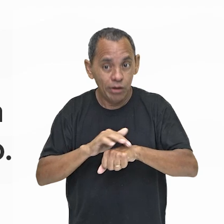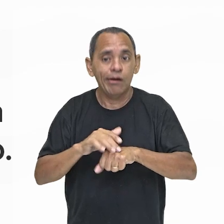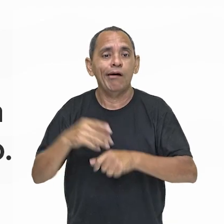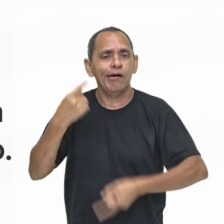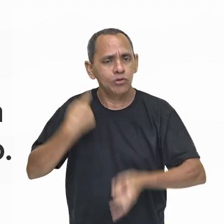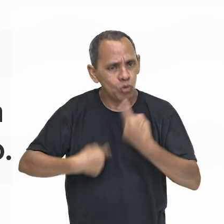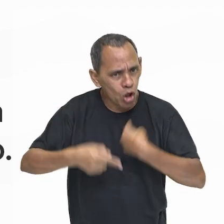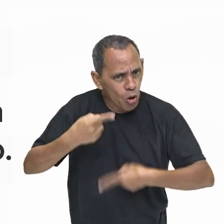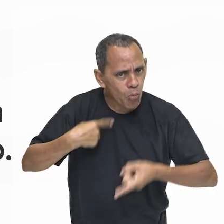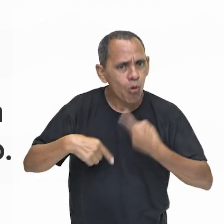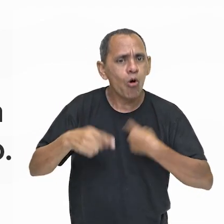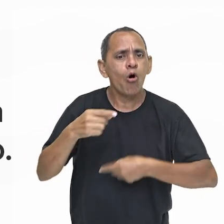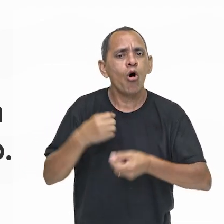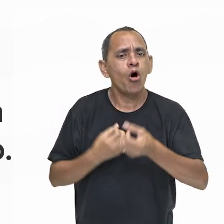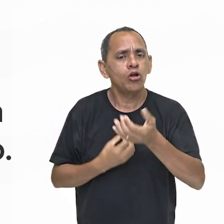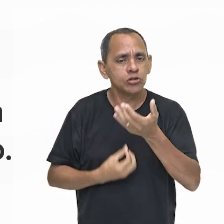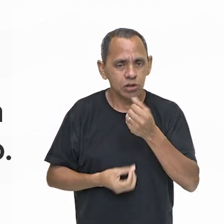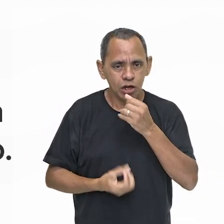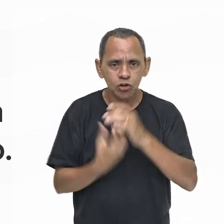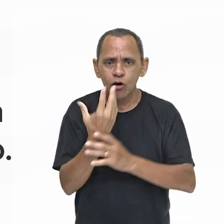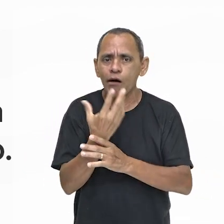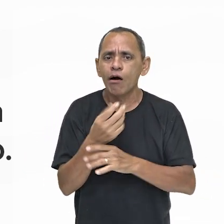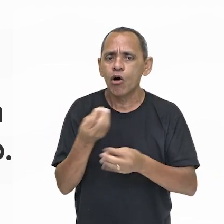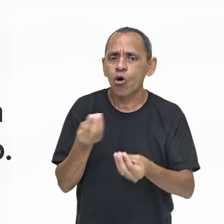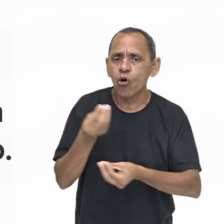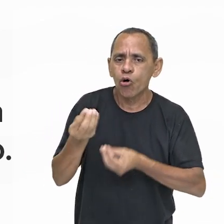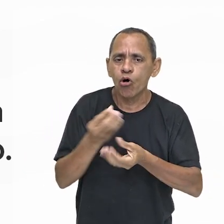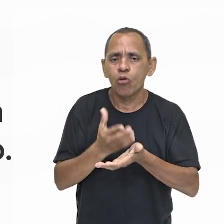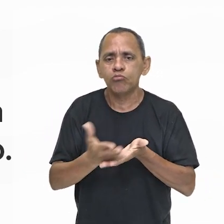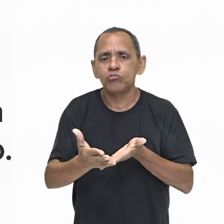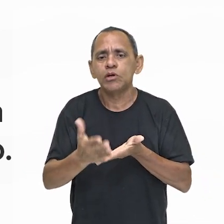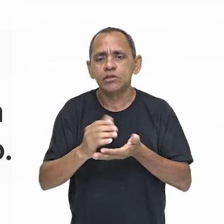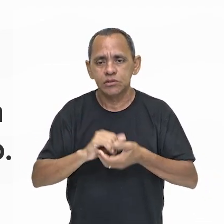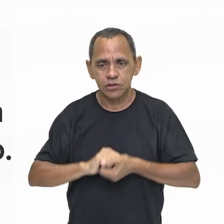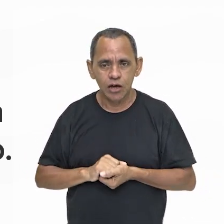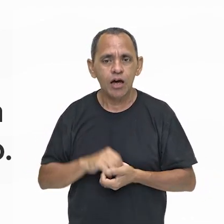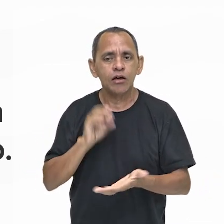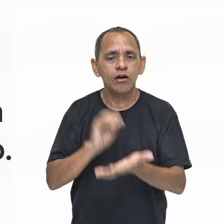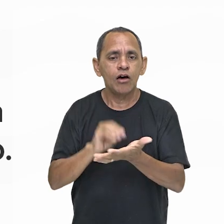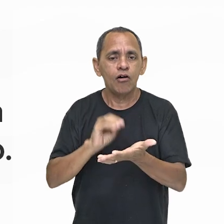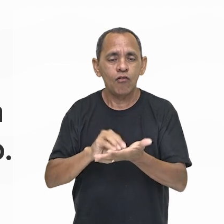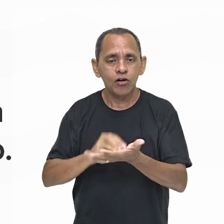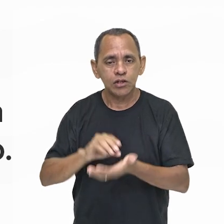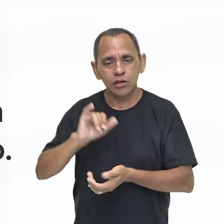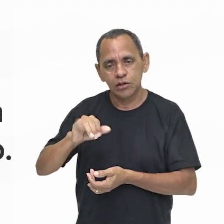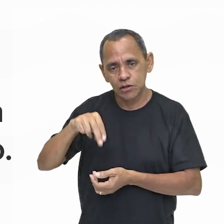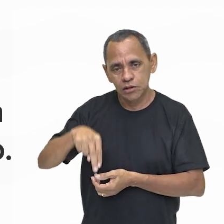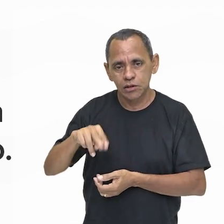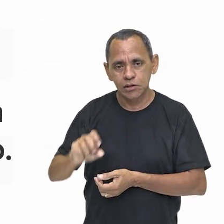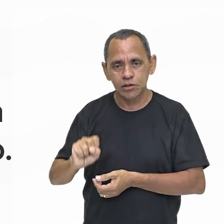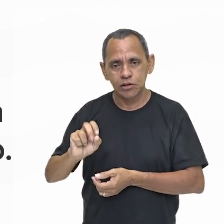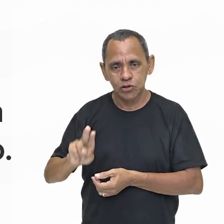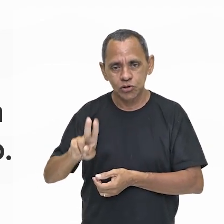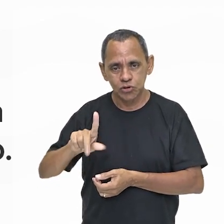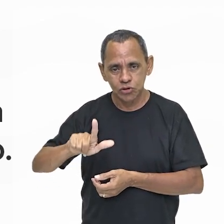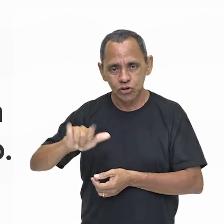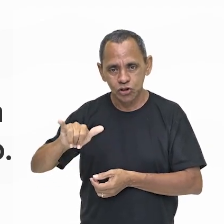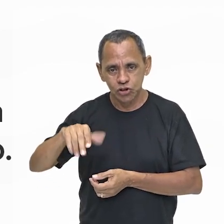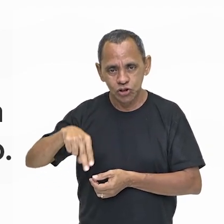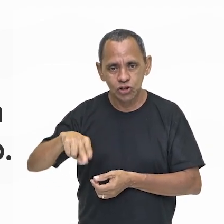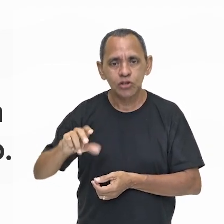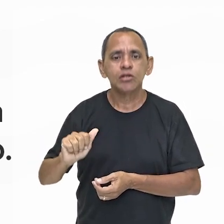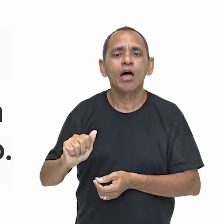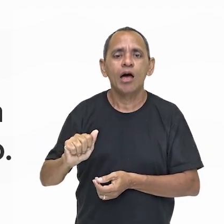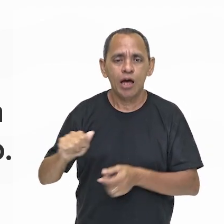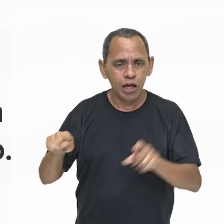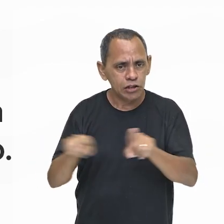síndrome metabólica de origem múltipla, decorrente da falta de insulina e ou da